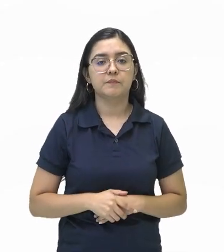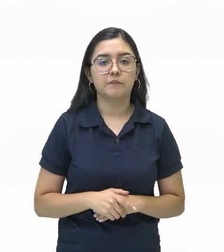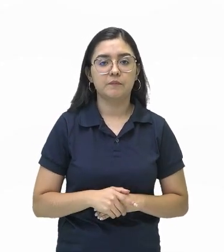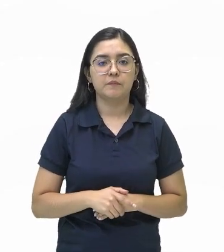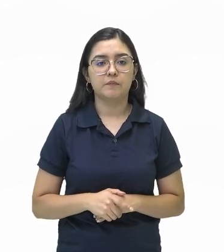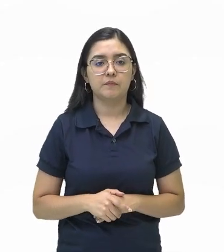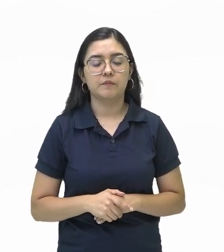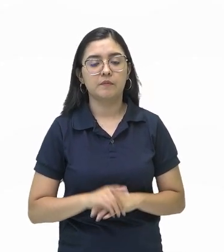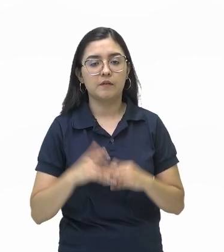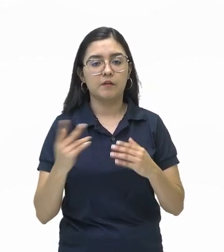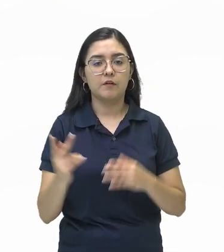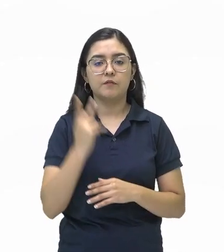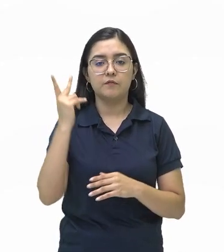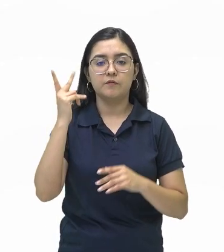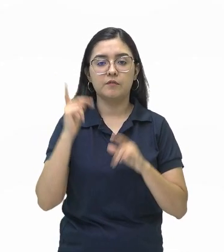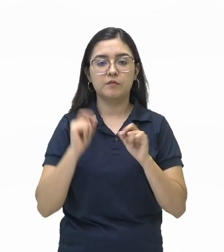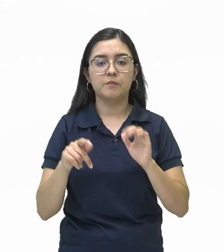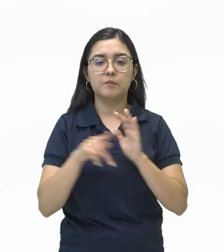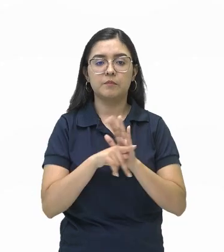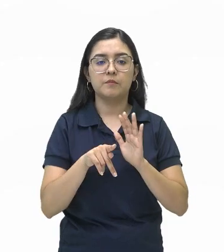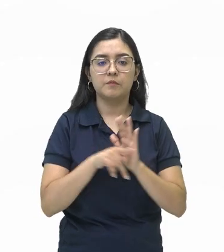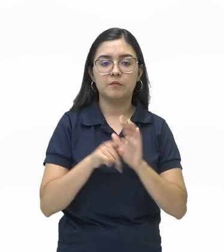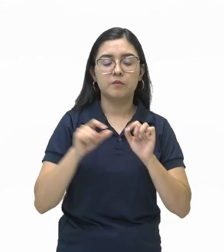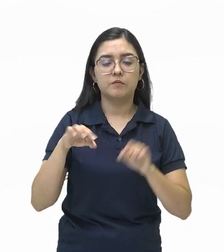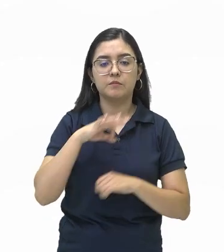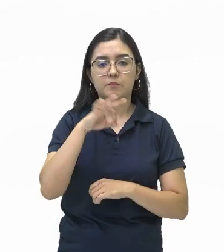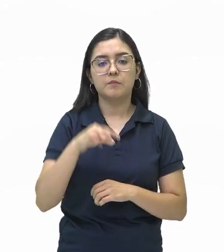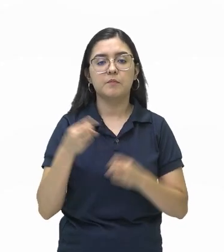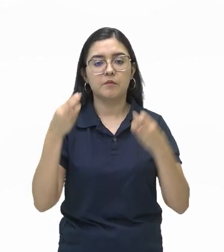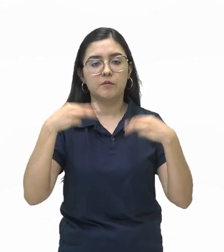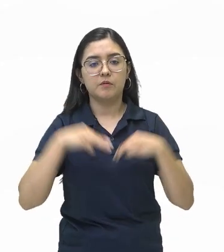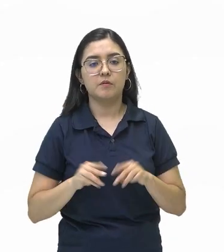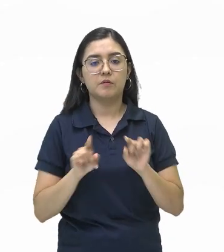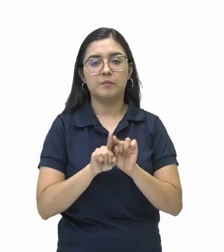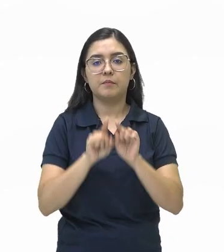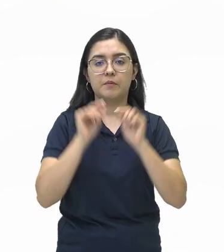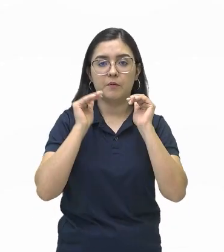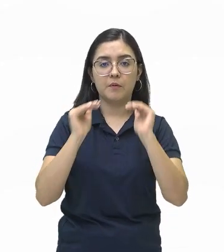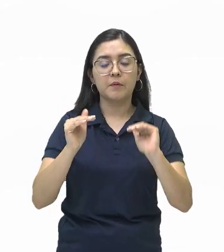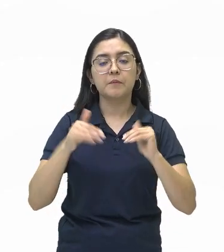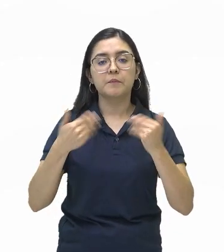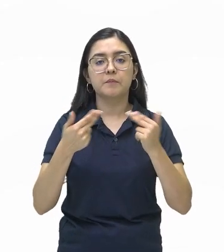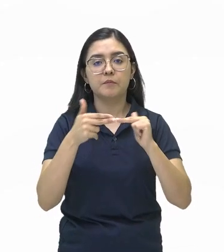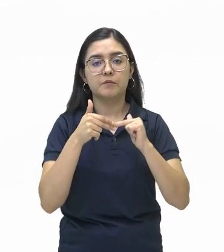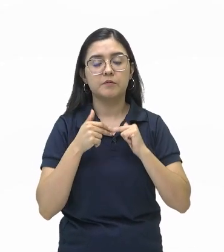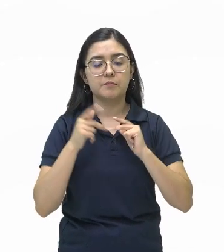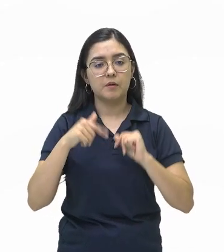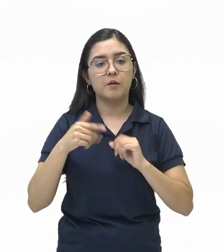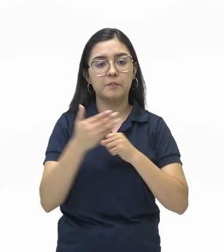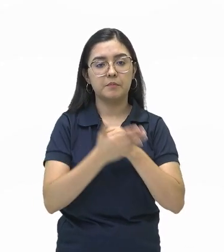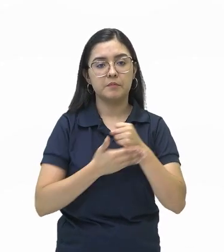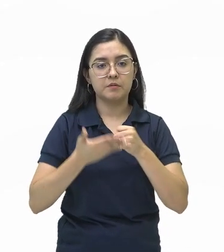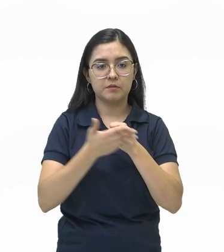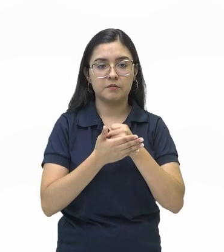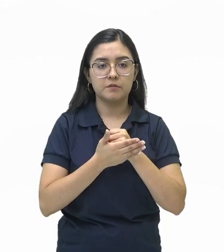valor inerente da moralidade, espiritualidade e honra. Portanto, é um